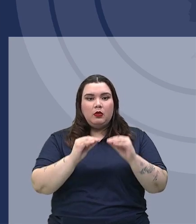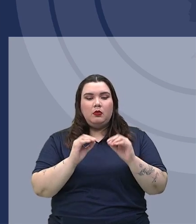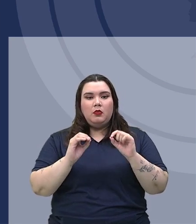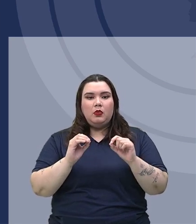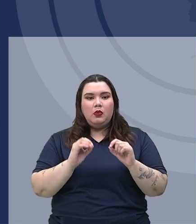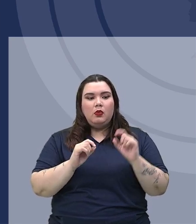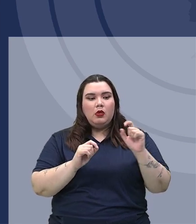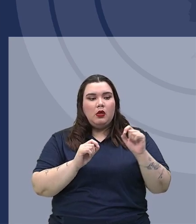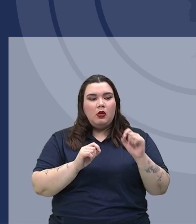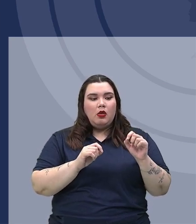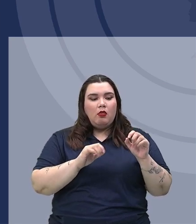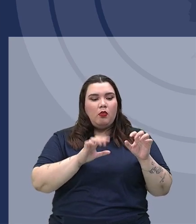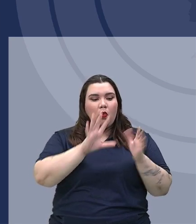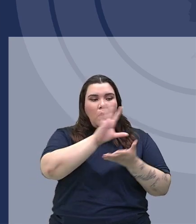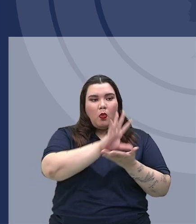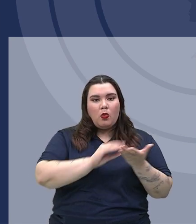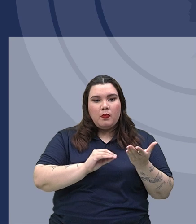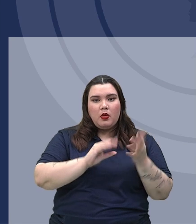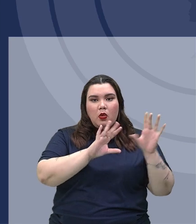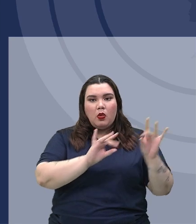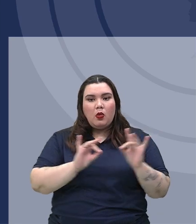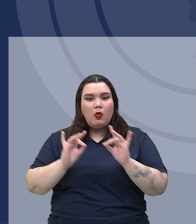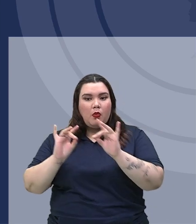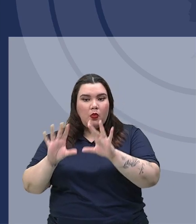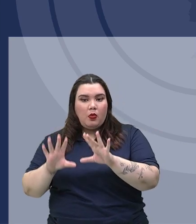Ctrl+C, Ctrl+V. Se você